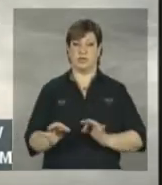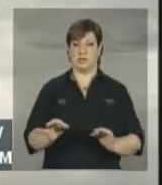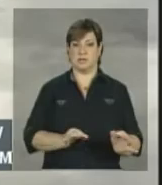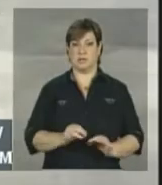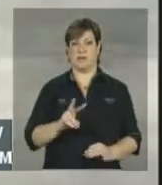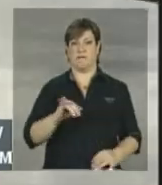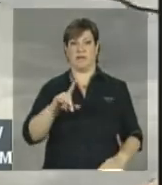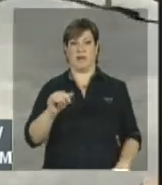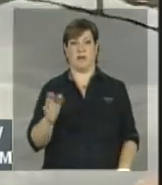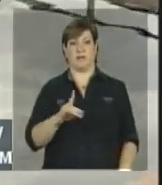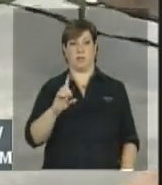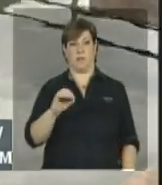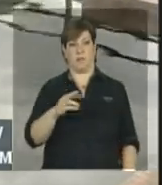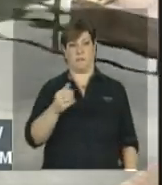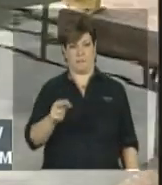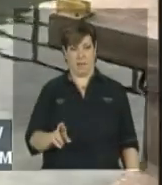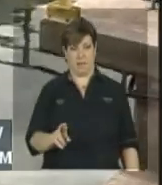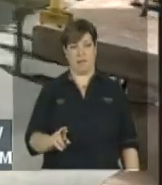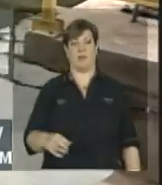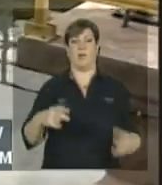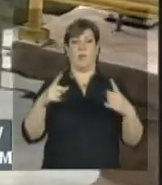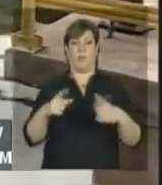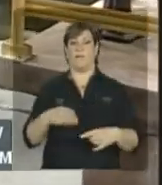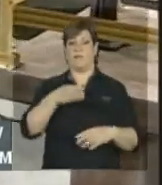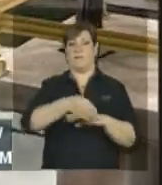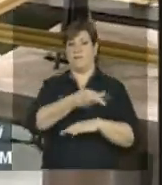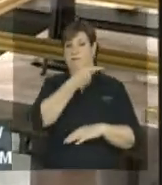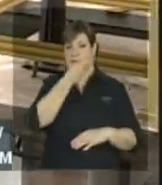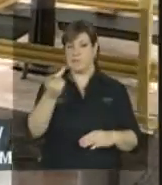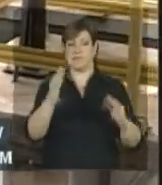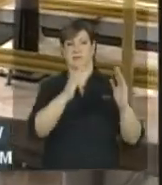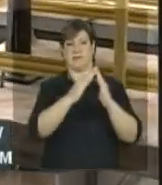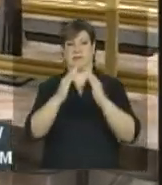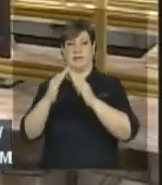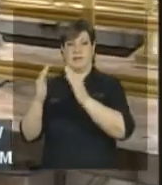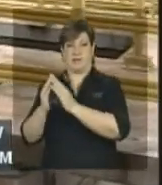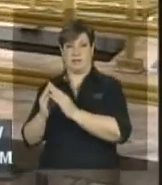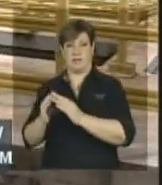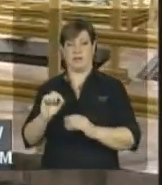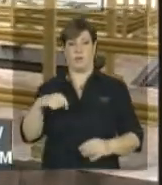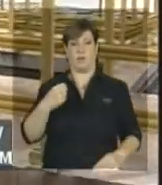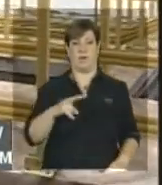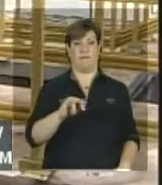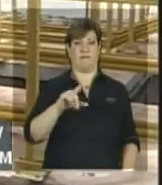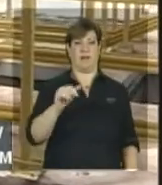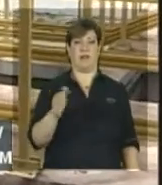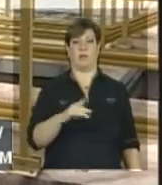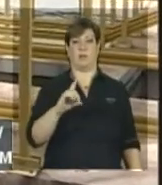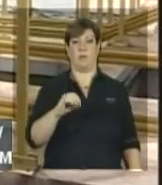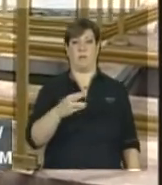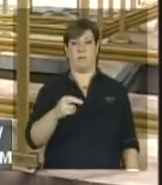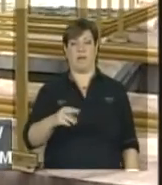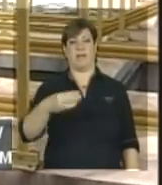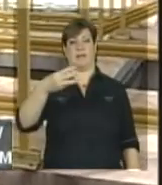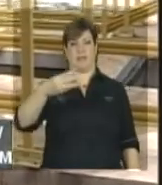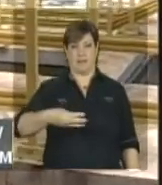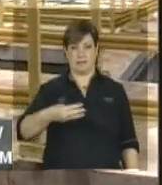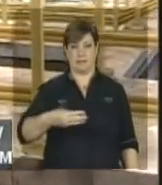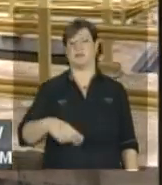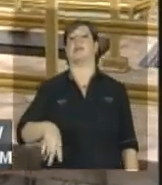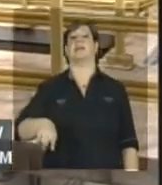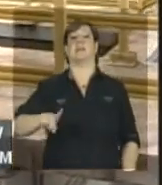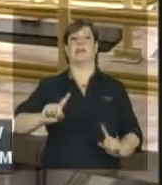Cristo Redentor, ela visita o conjunto habitacional Vila do Mar 3. A partida dela